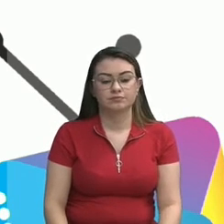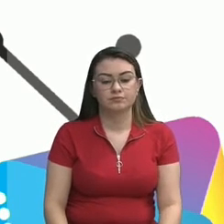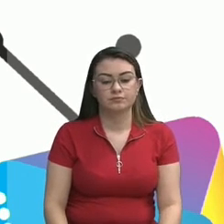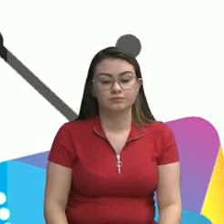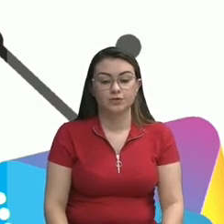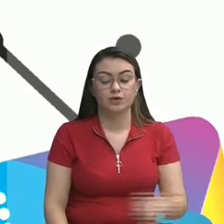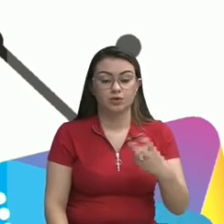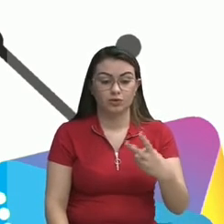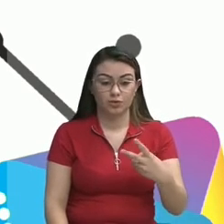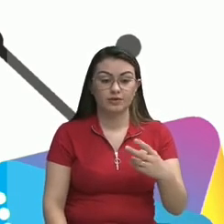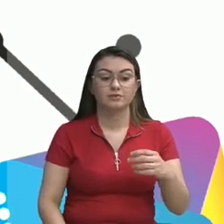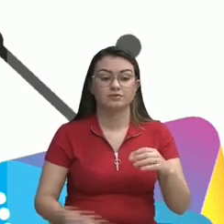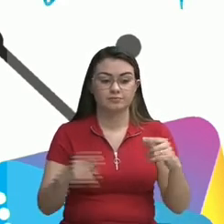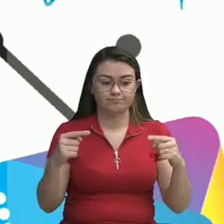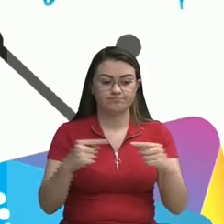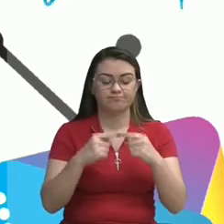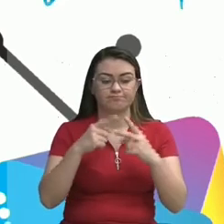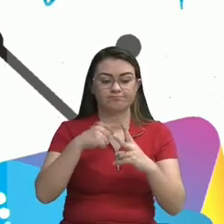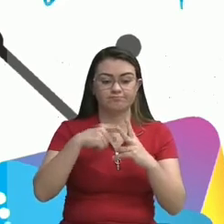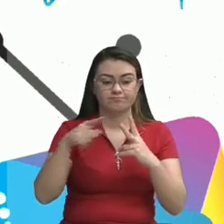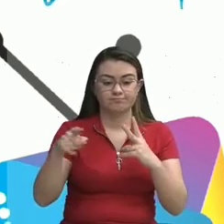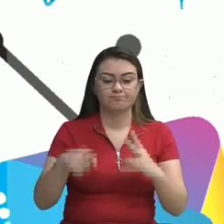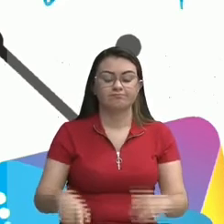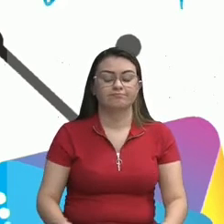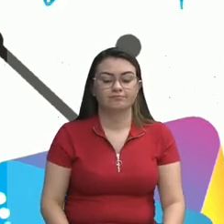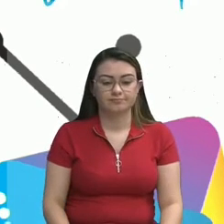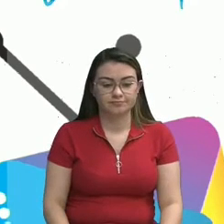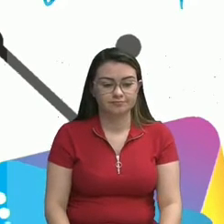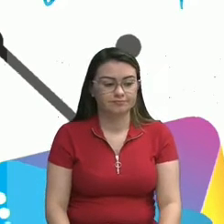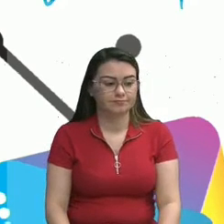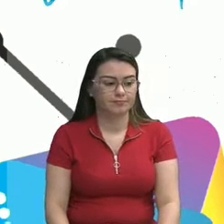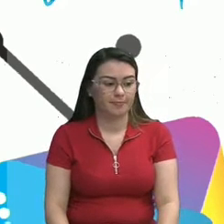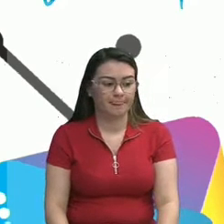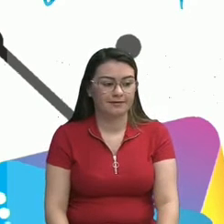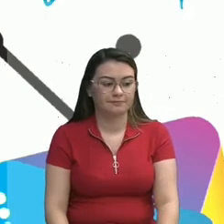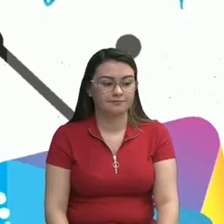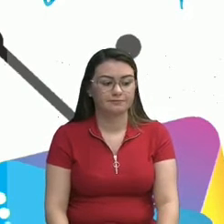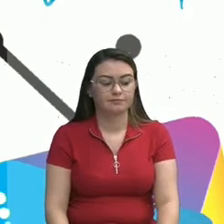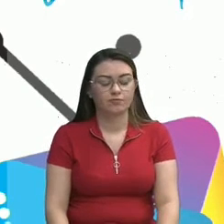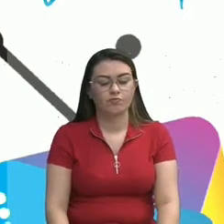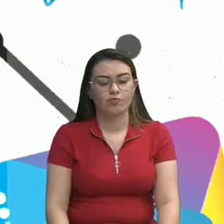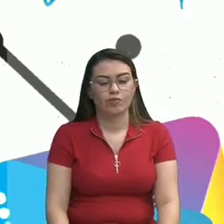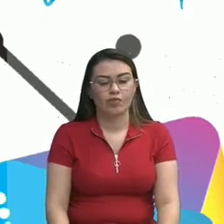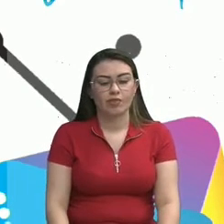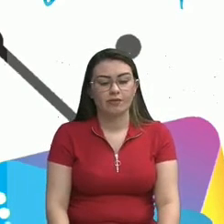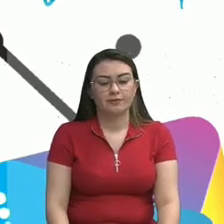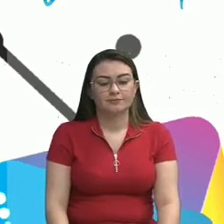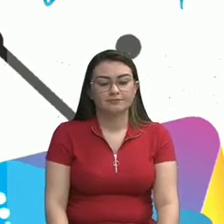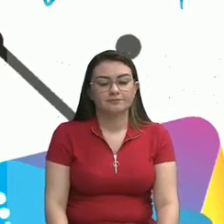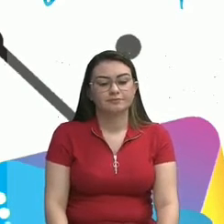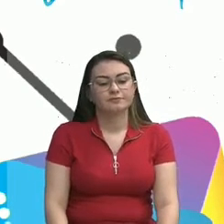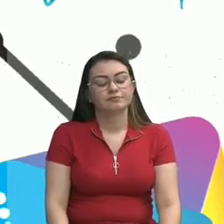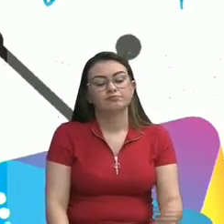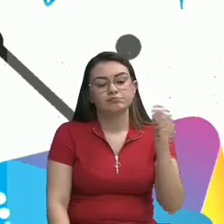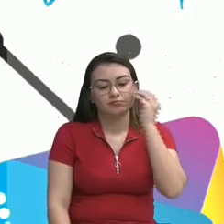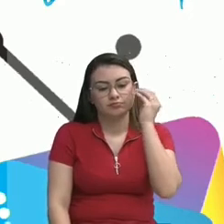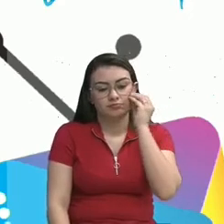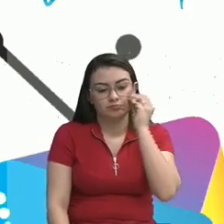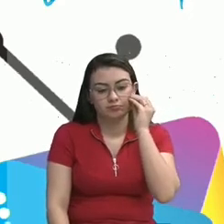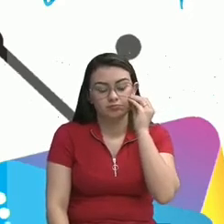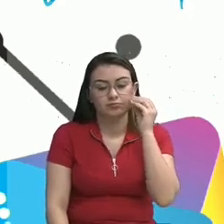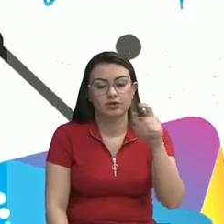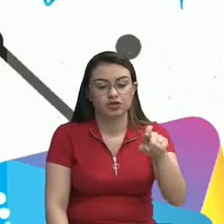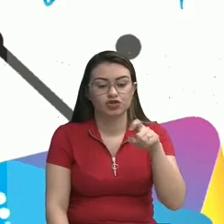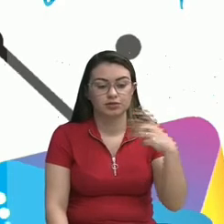dois é raiz dessa equação que a gente tá falando vamos lá continuar Vamos tentar com x = 3 vamos lá